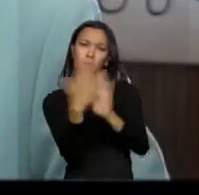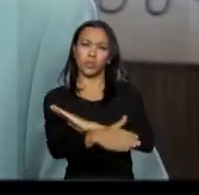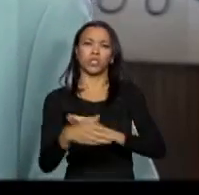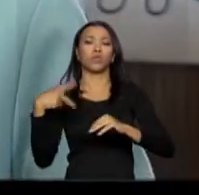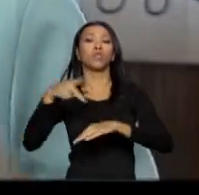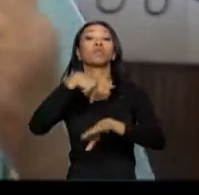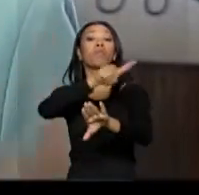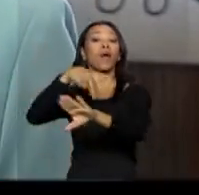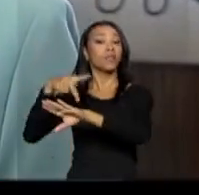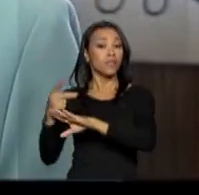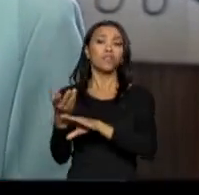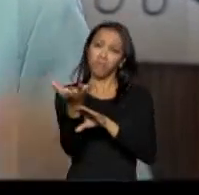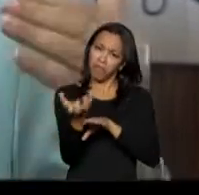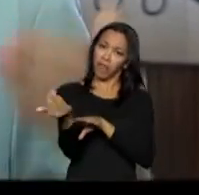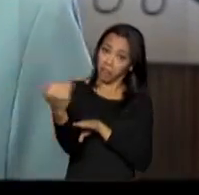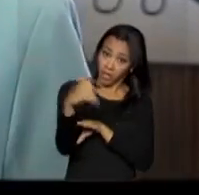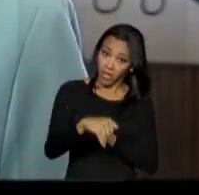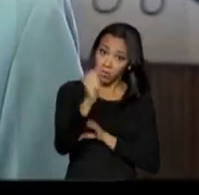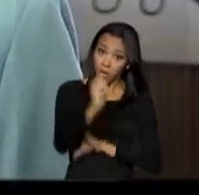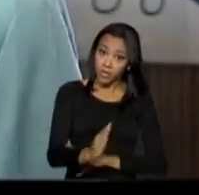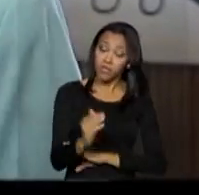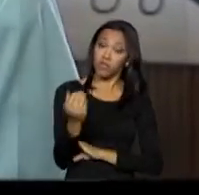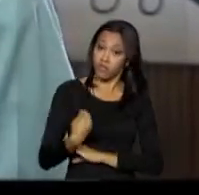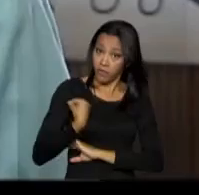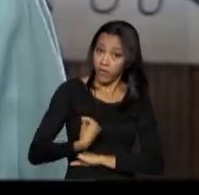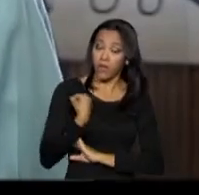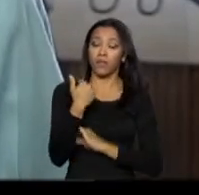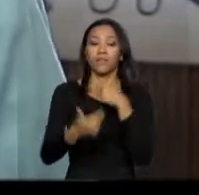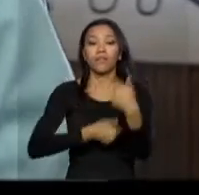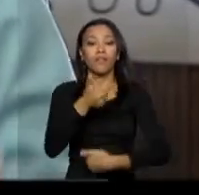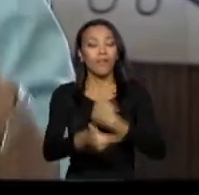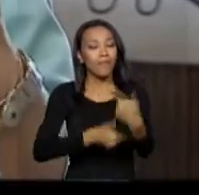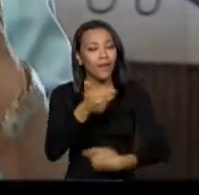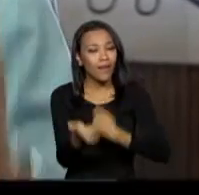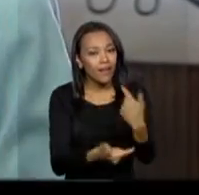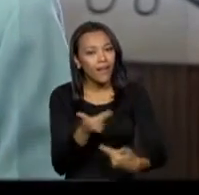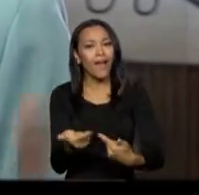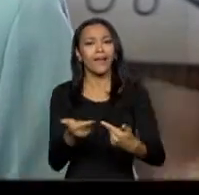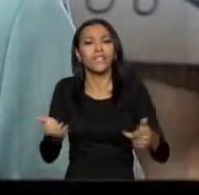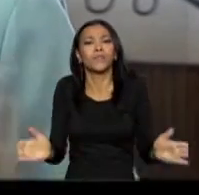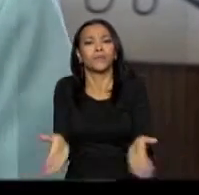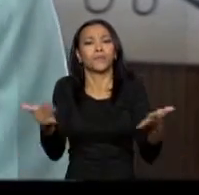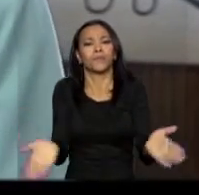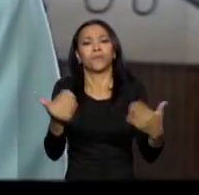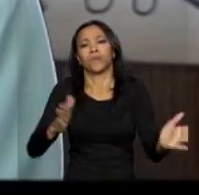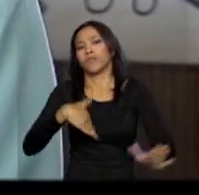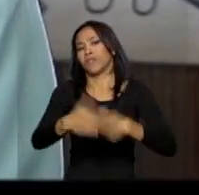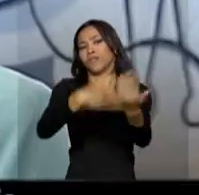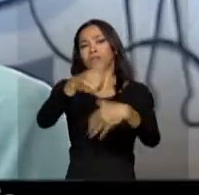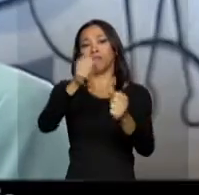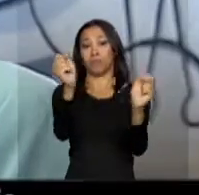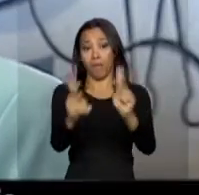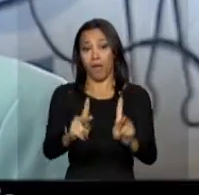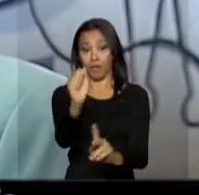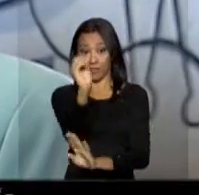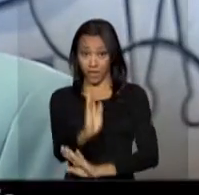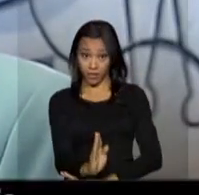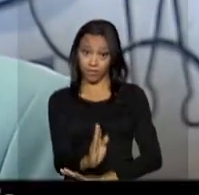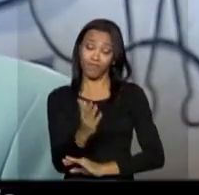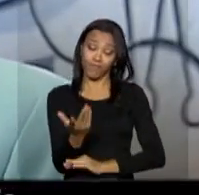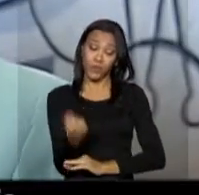queiram vir, viver, trabalhar e contribuir para a prosperidade e a paz do Brasil.